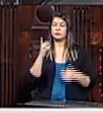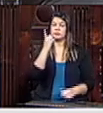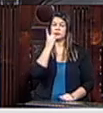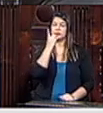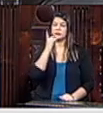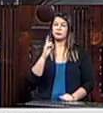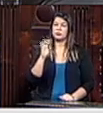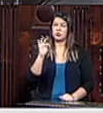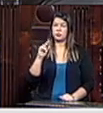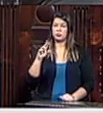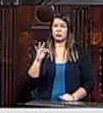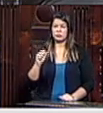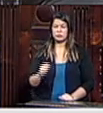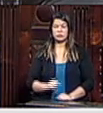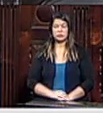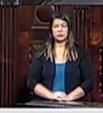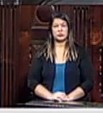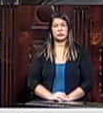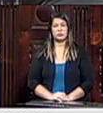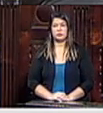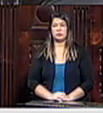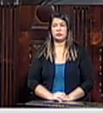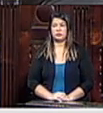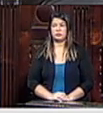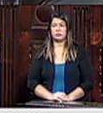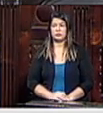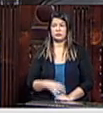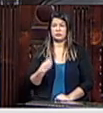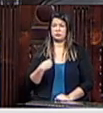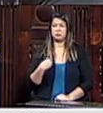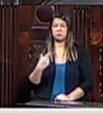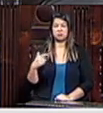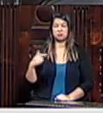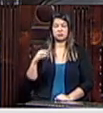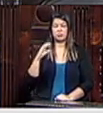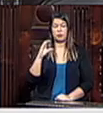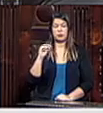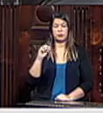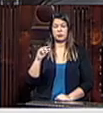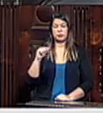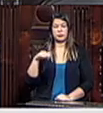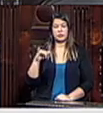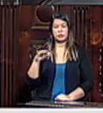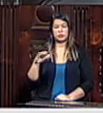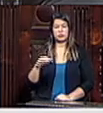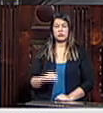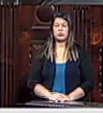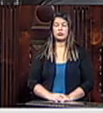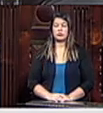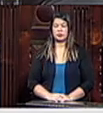Gustavo Tutuca. Estando presente, deputado Carlos Mink.